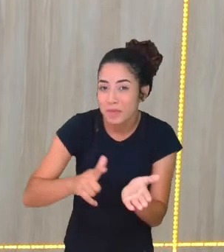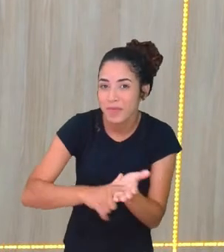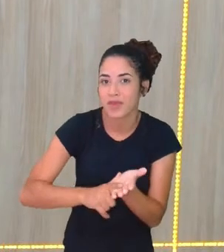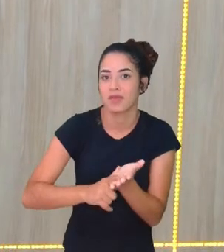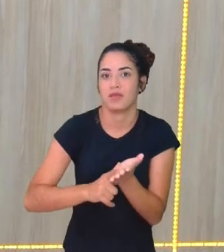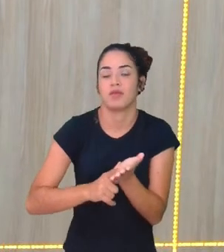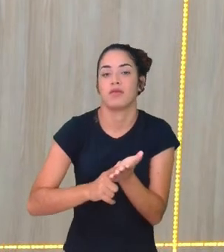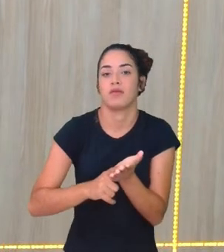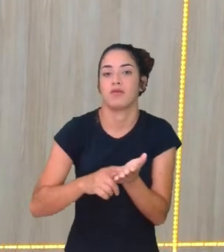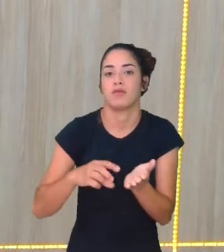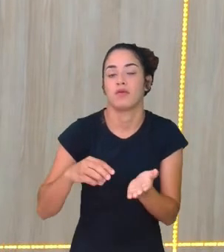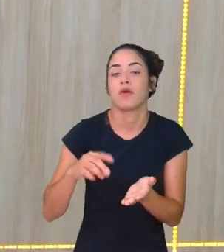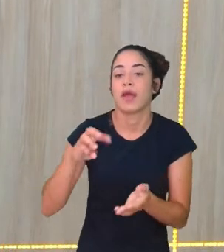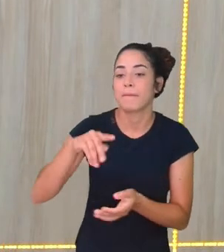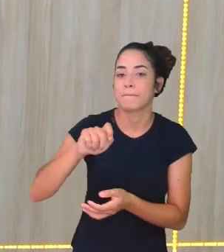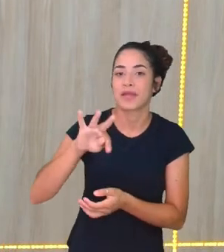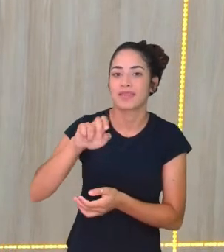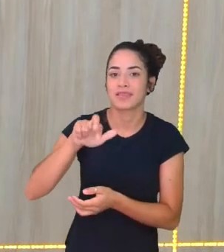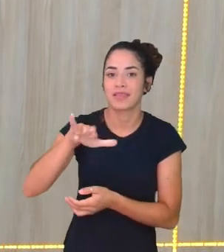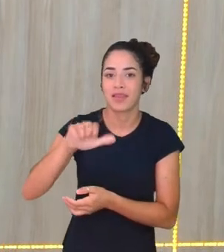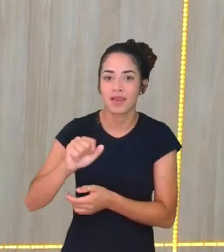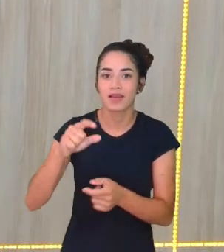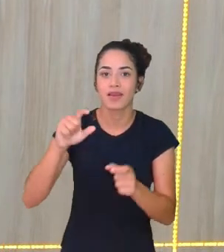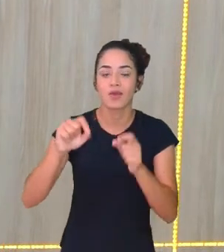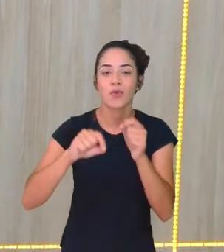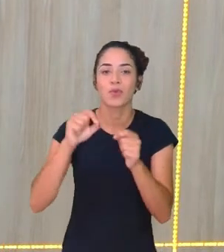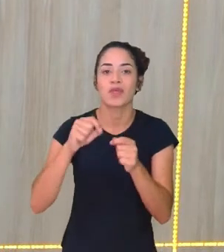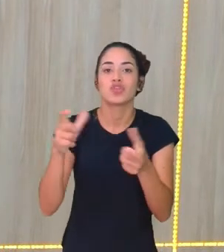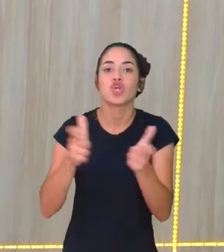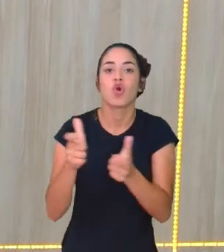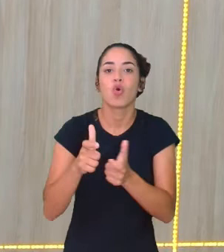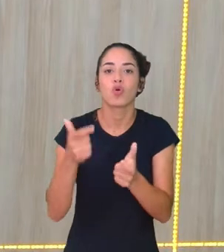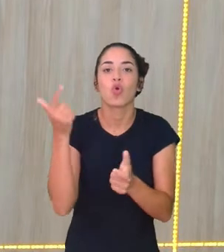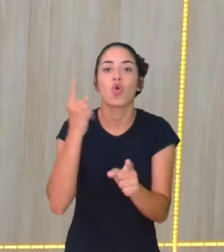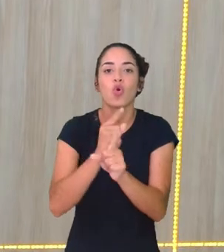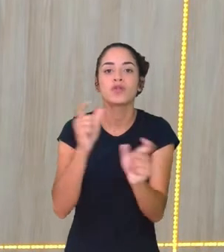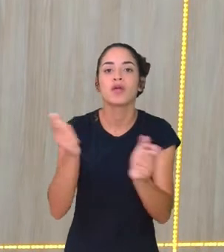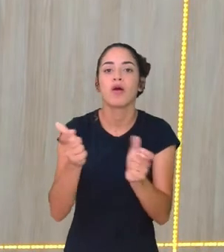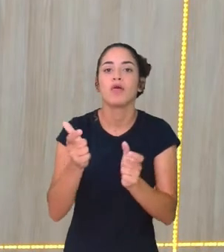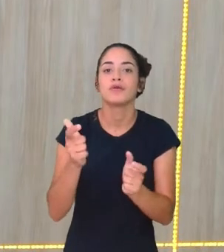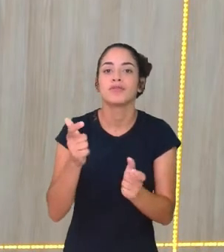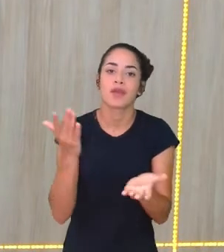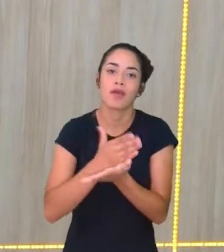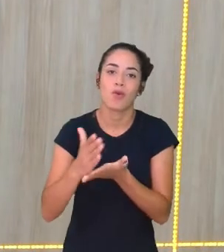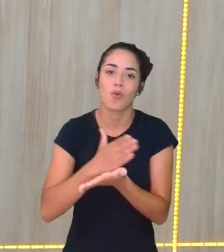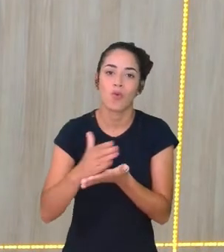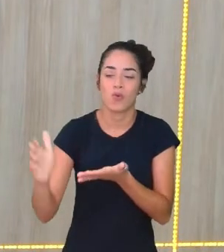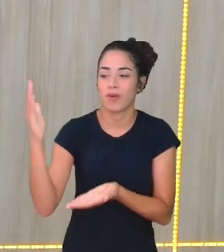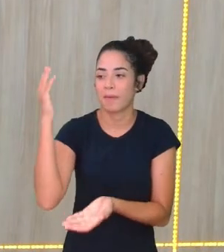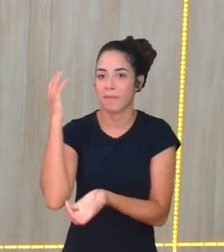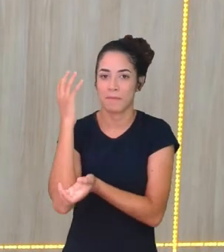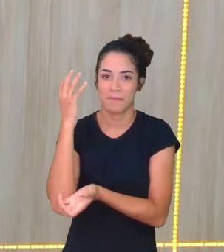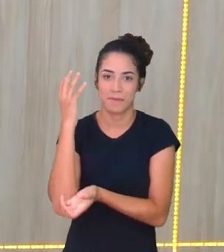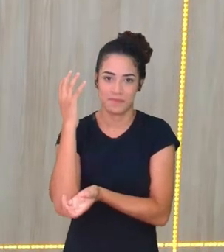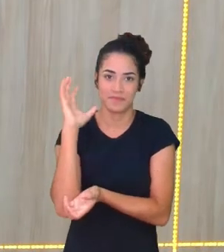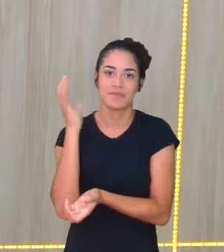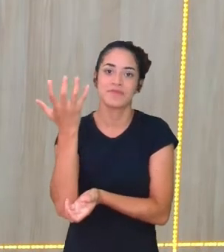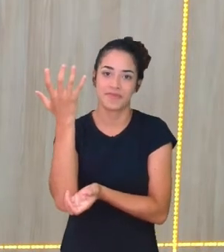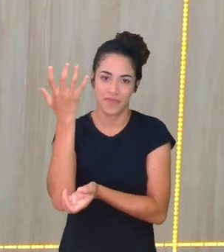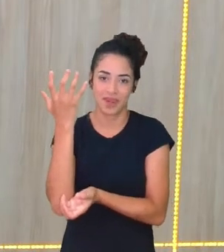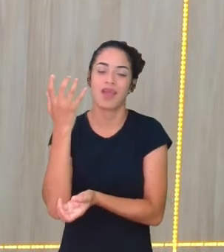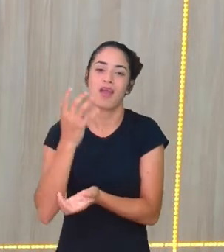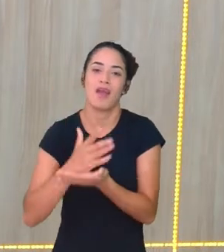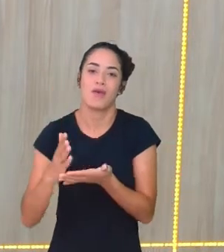para a fabricação do papel é a celulose que é extraída de algumas madeiras né de algumas